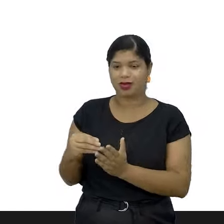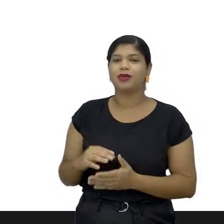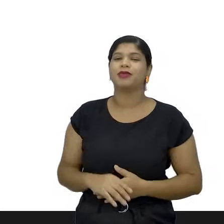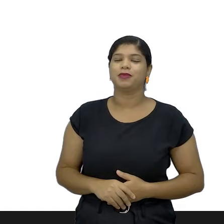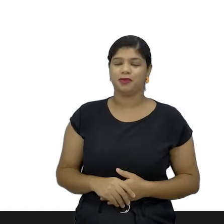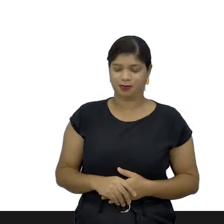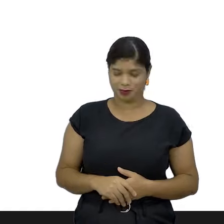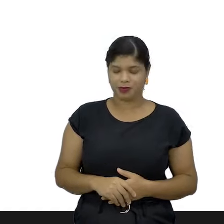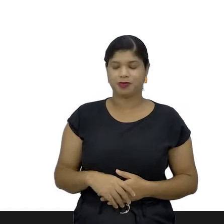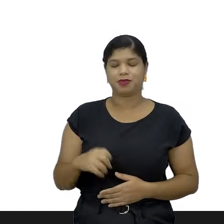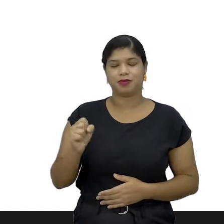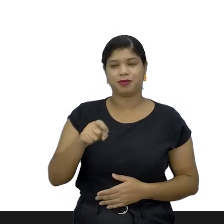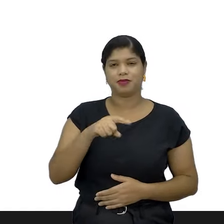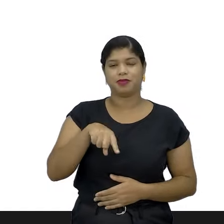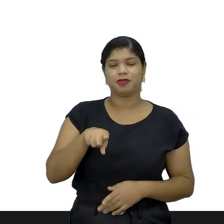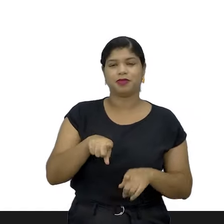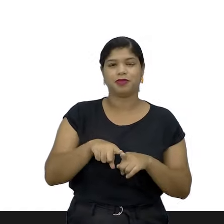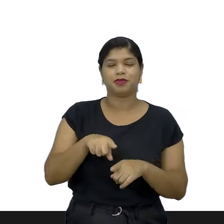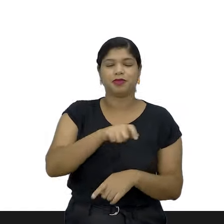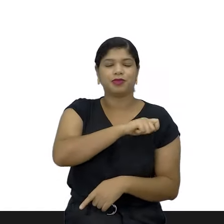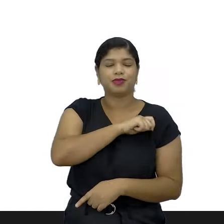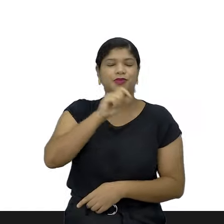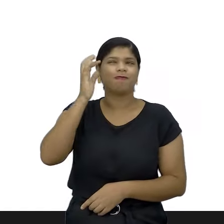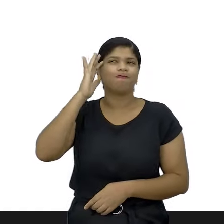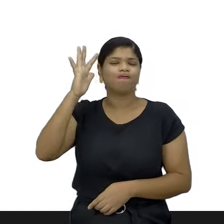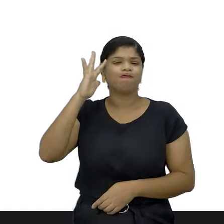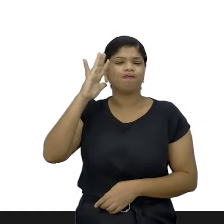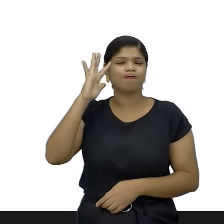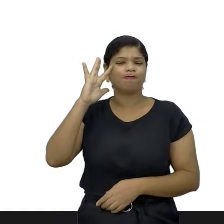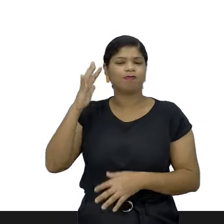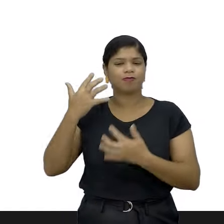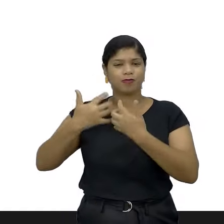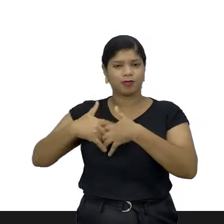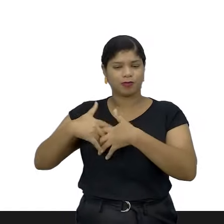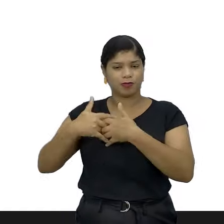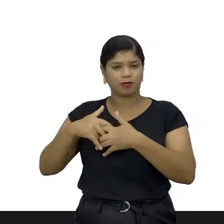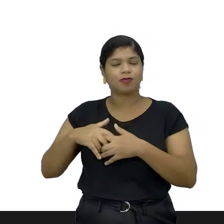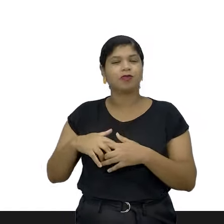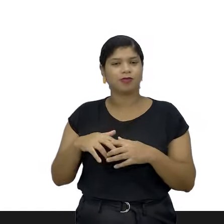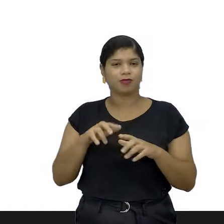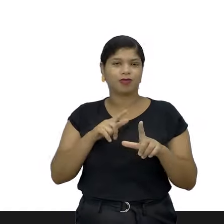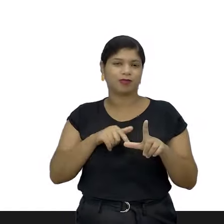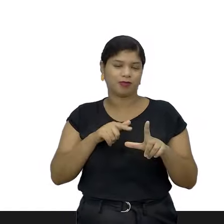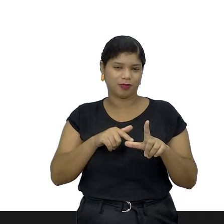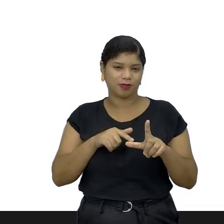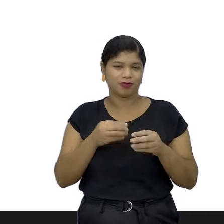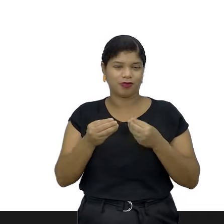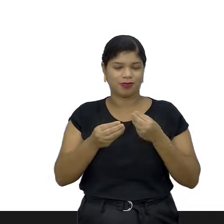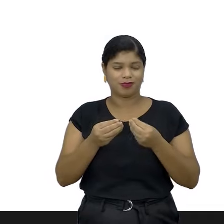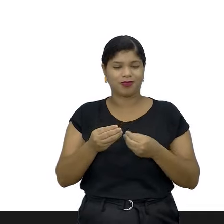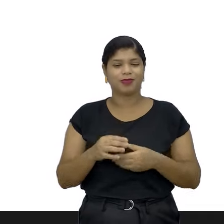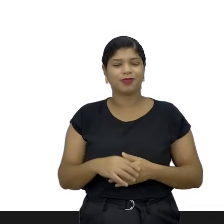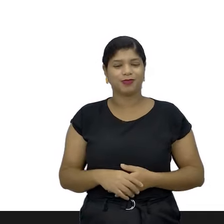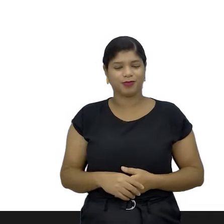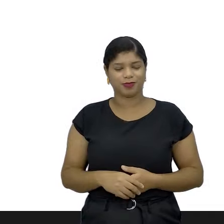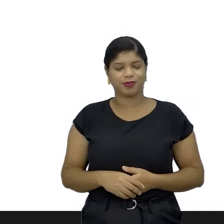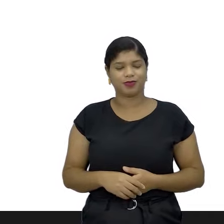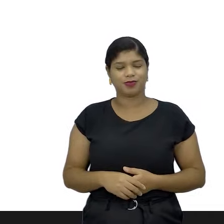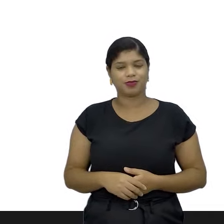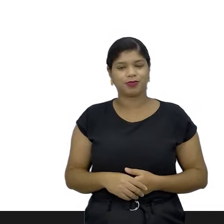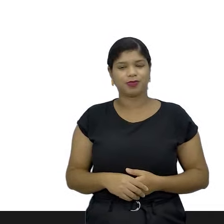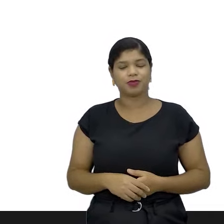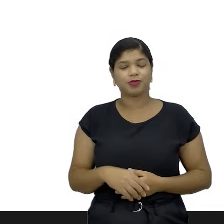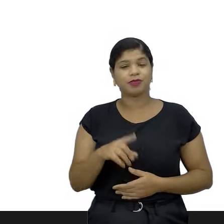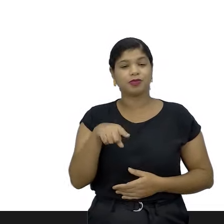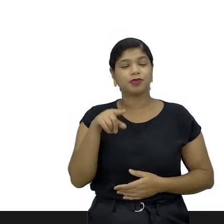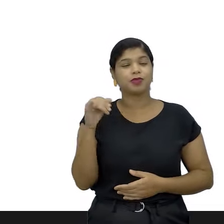refletir, né, que haja uma reflexão sobre a ortografia também. Então, é muito